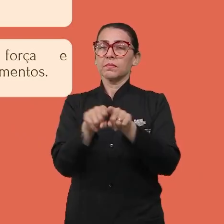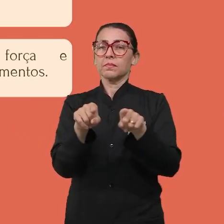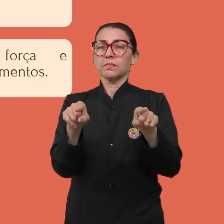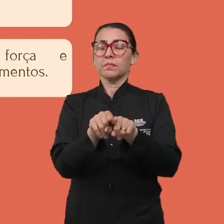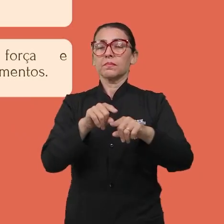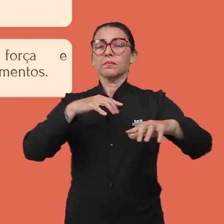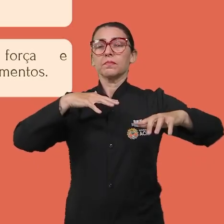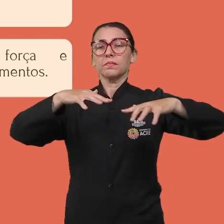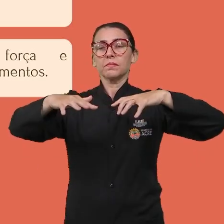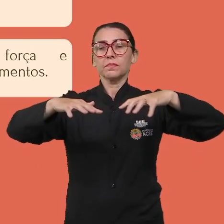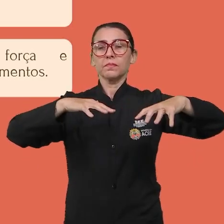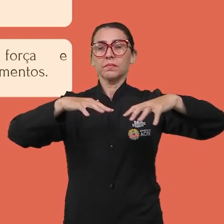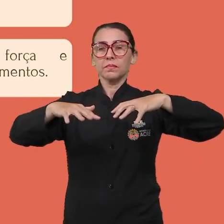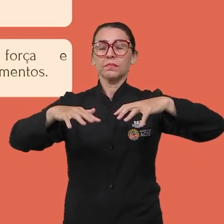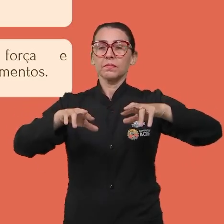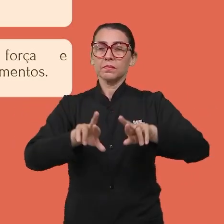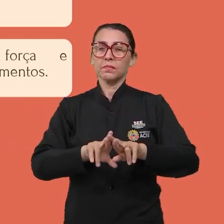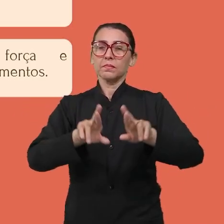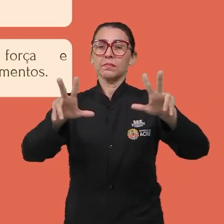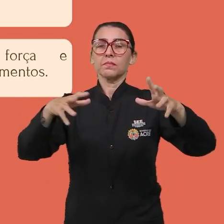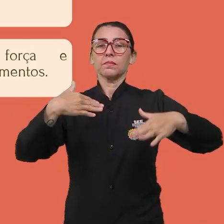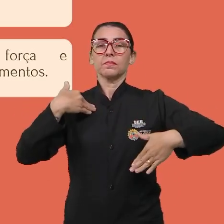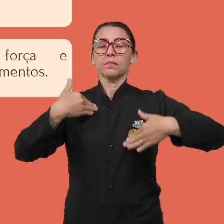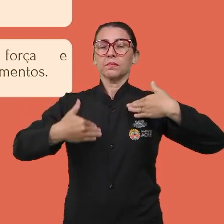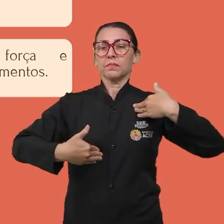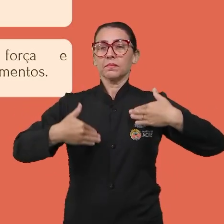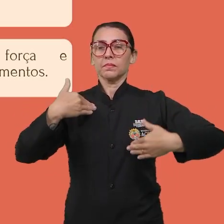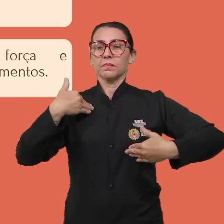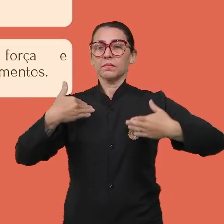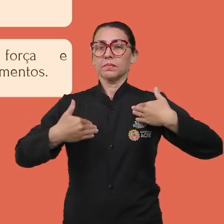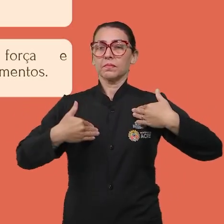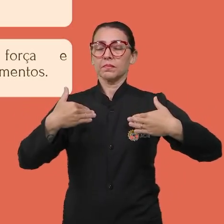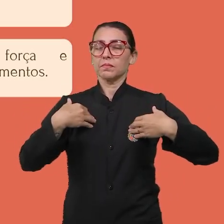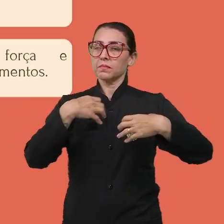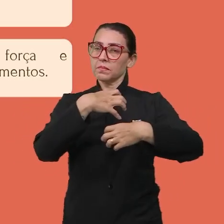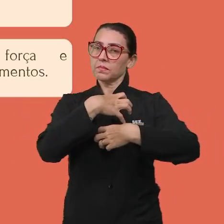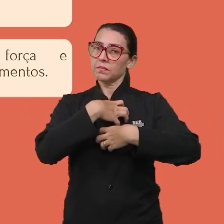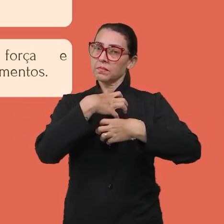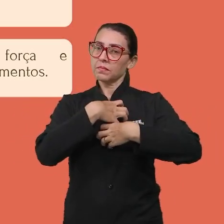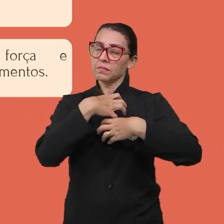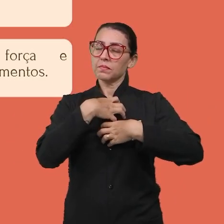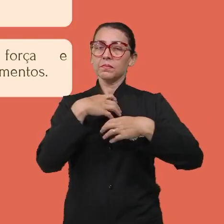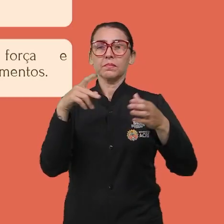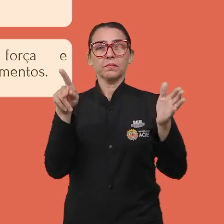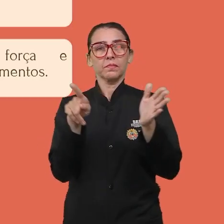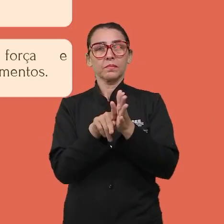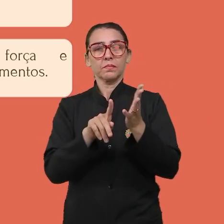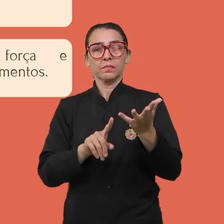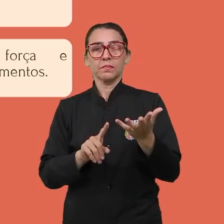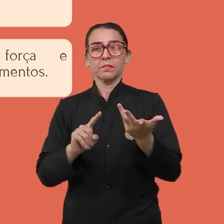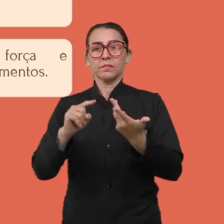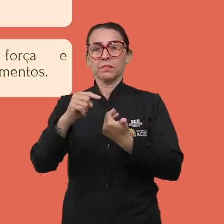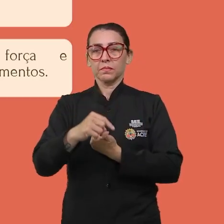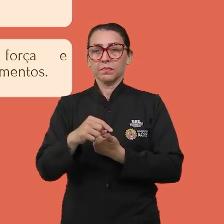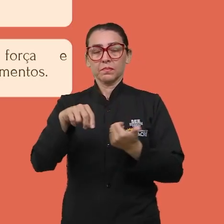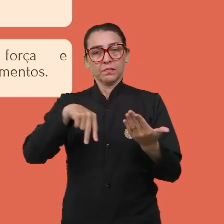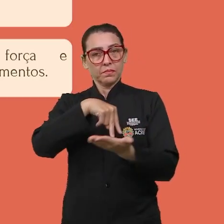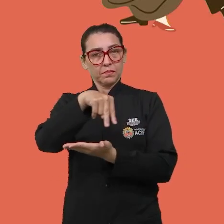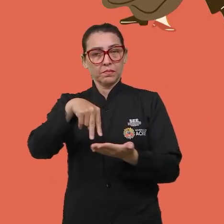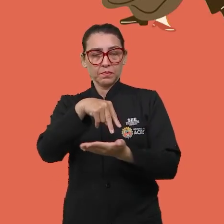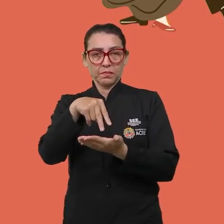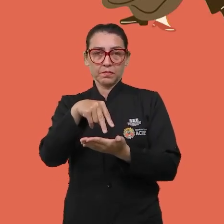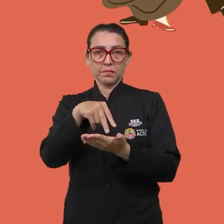aos movimentos das diferentes partes do corpo, né? A maneira, isso tudo faz parte dos elementos da dança. A maneira